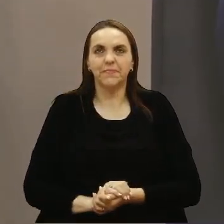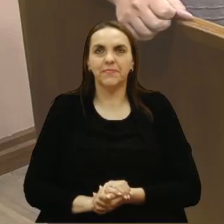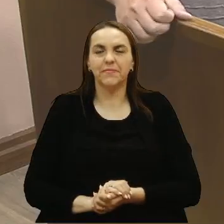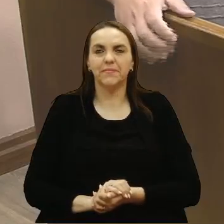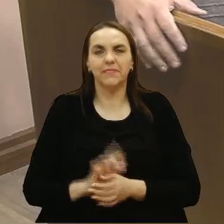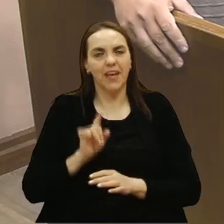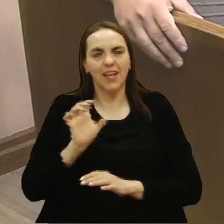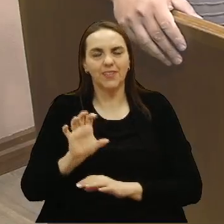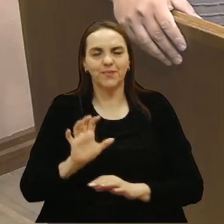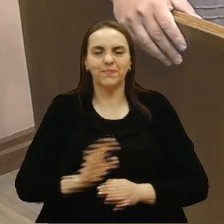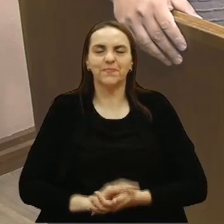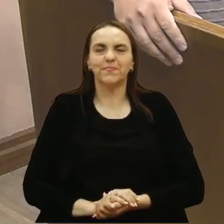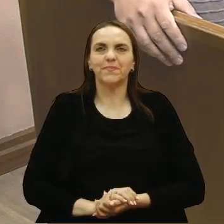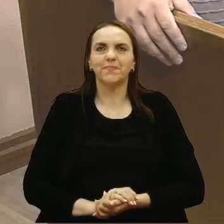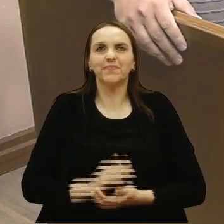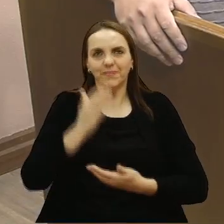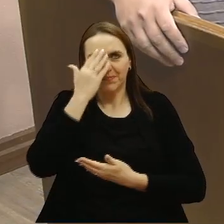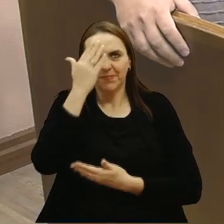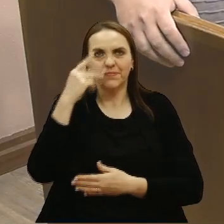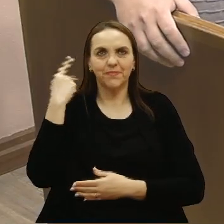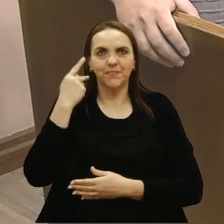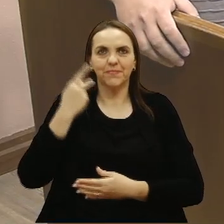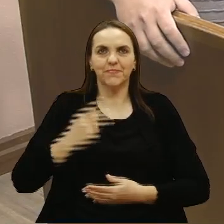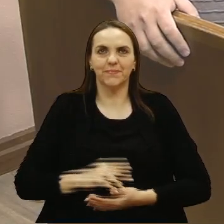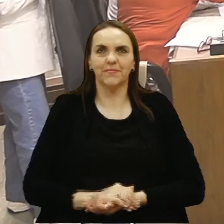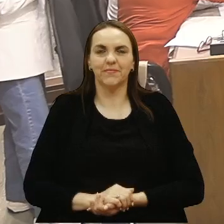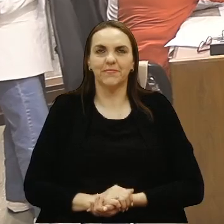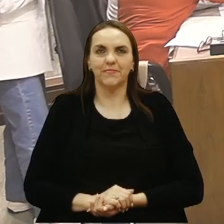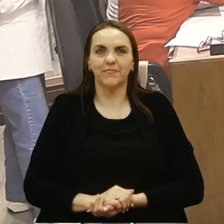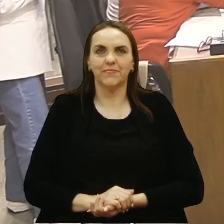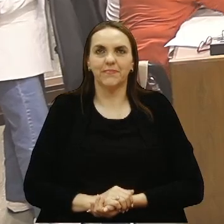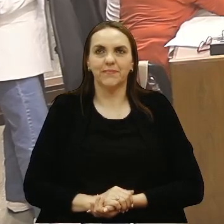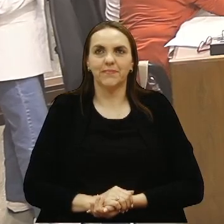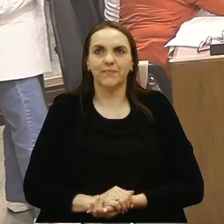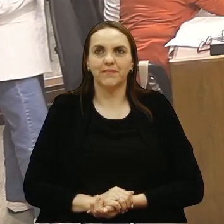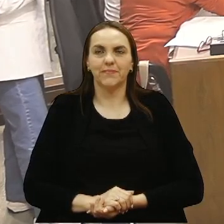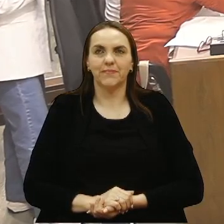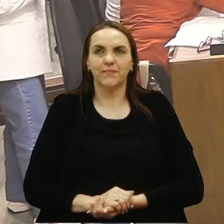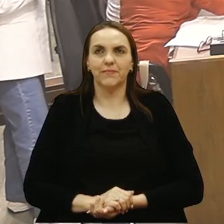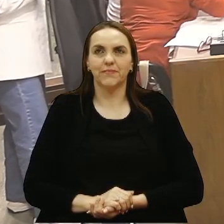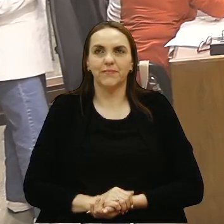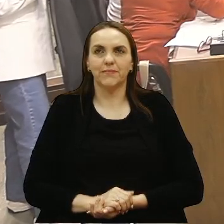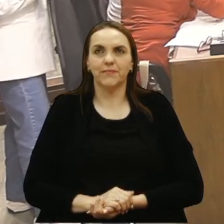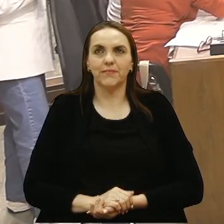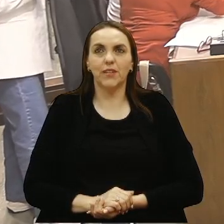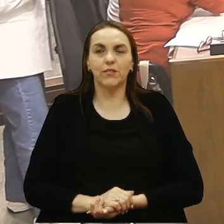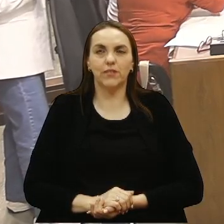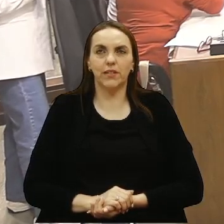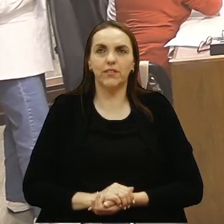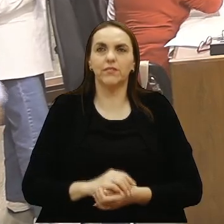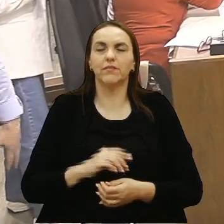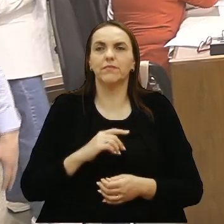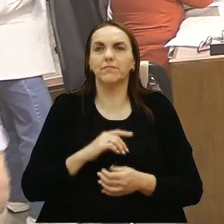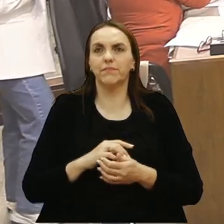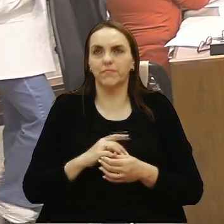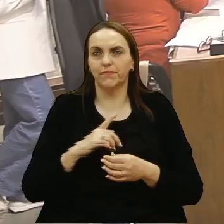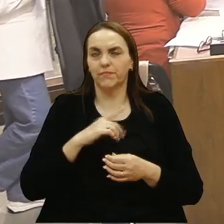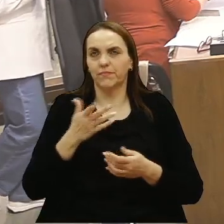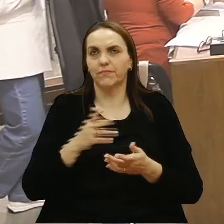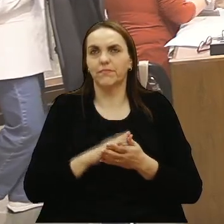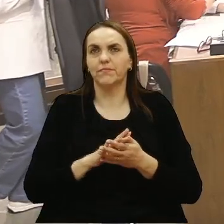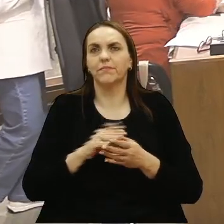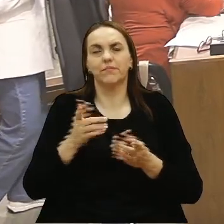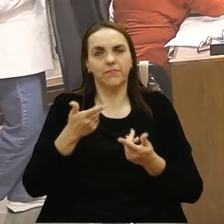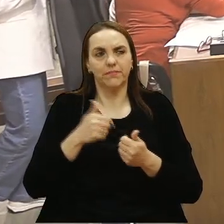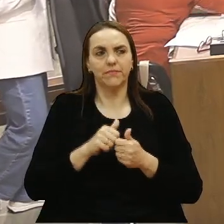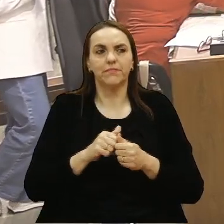isso. Obrigado, vereador. Sua parte, vereador Caleb. Sucinto. Colega vereador Daniel, não tomar muito seu tempo, mas lhe parabenizar pela